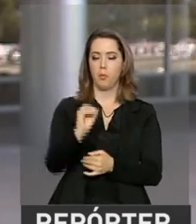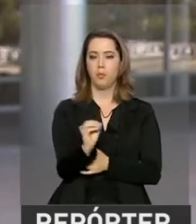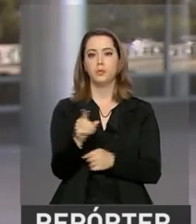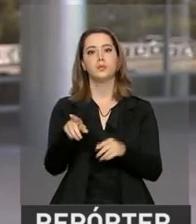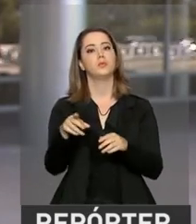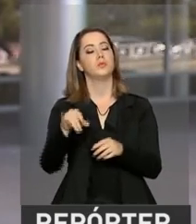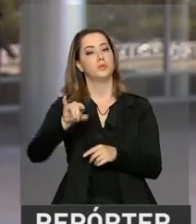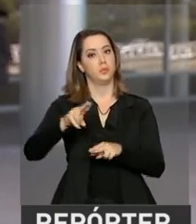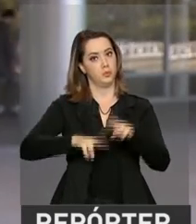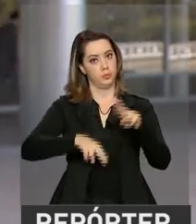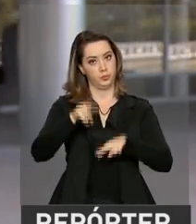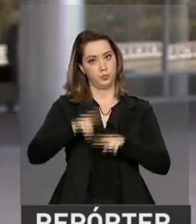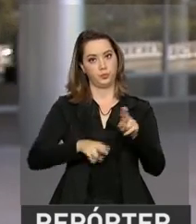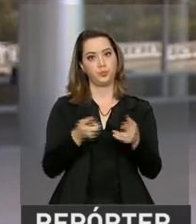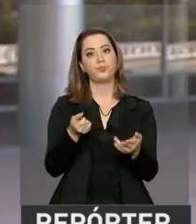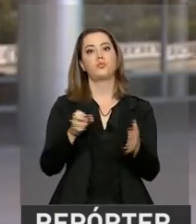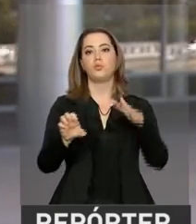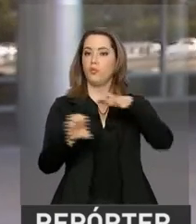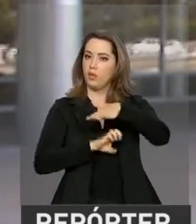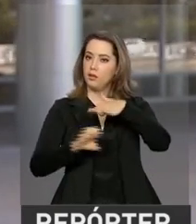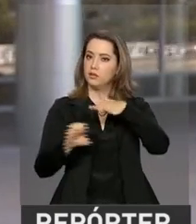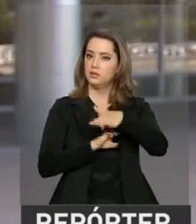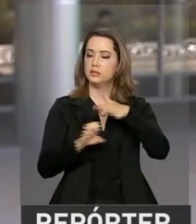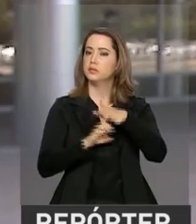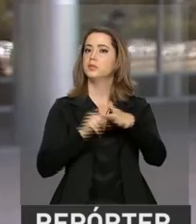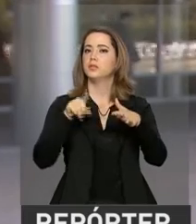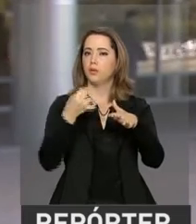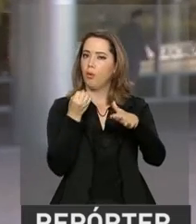empresas, o resultado é ainda mais favorável, um aumento de